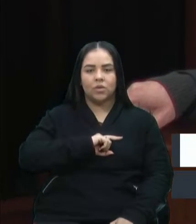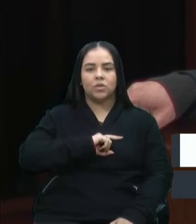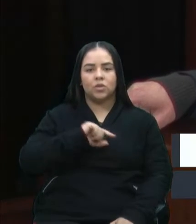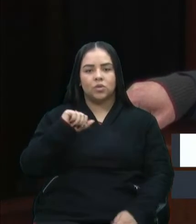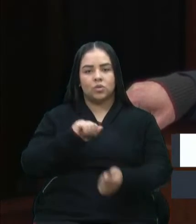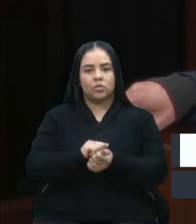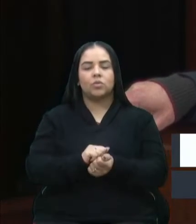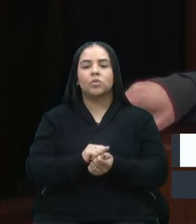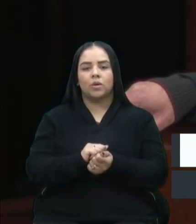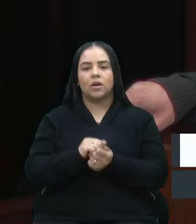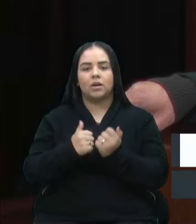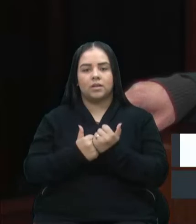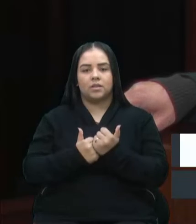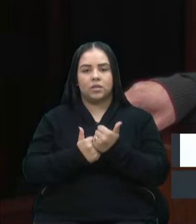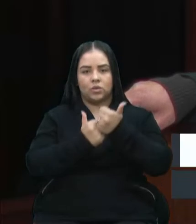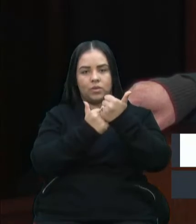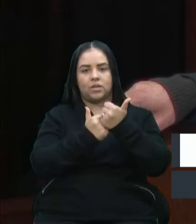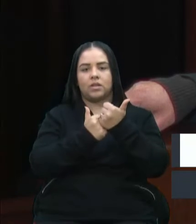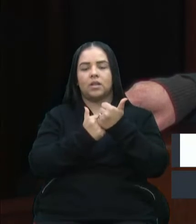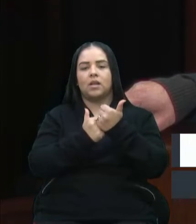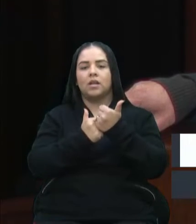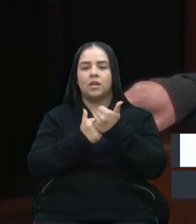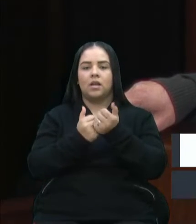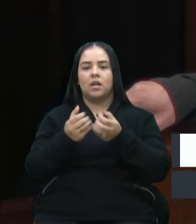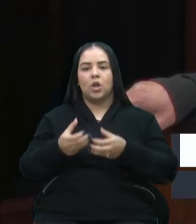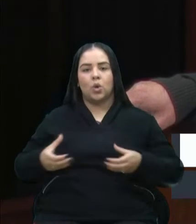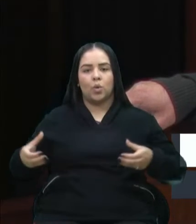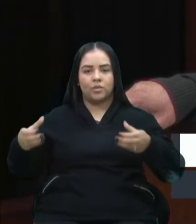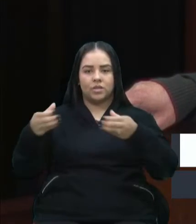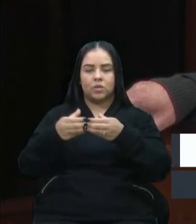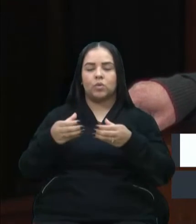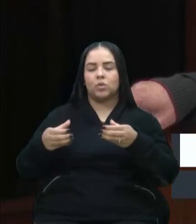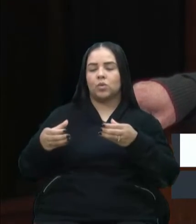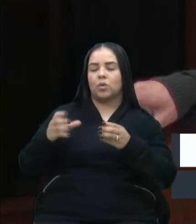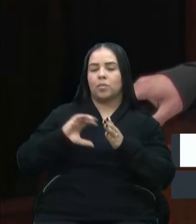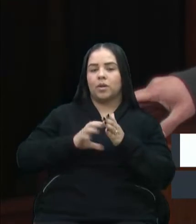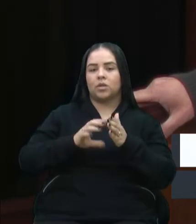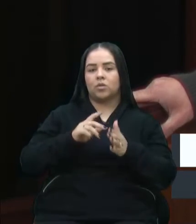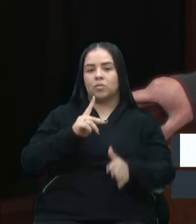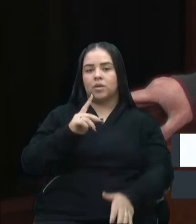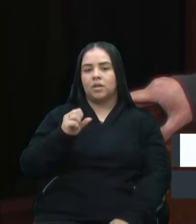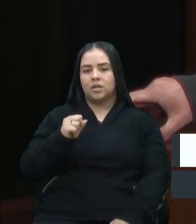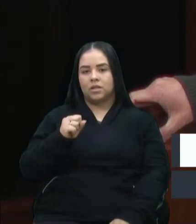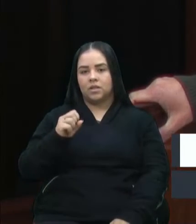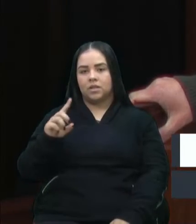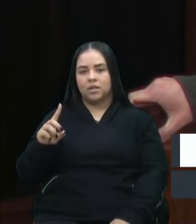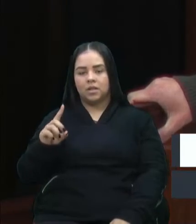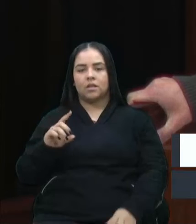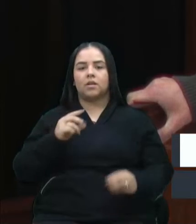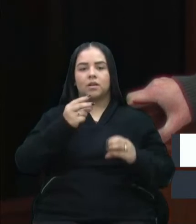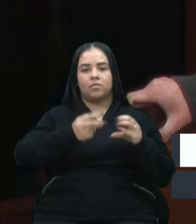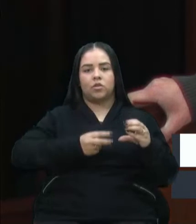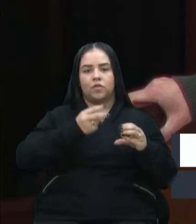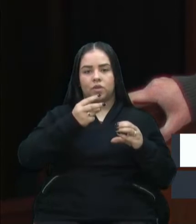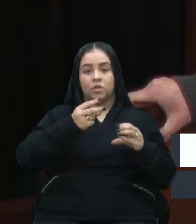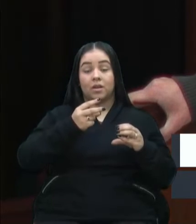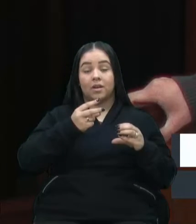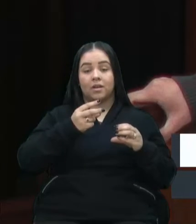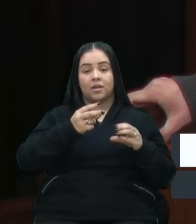assessoria, na convenção do PSD, na Câmara Legislativa em Porto Alegre, onde